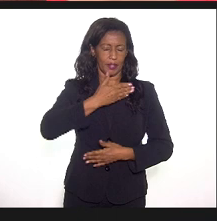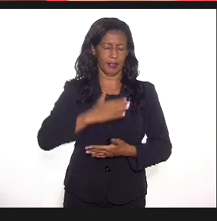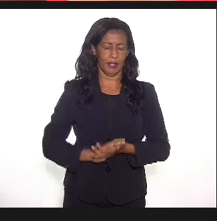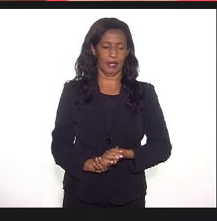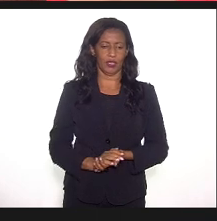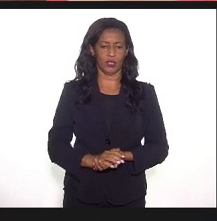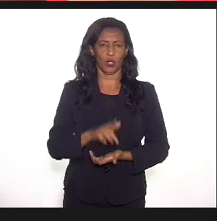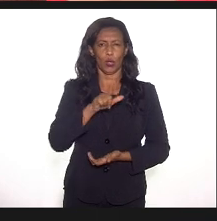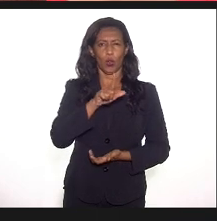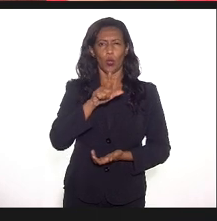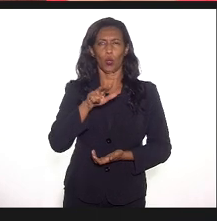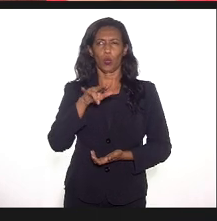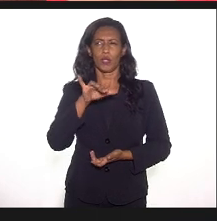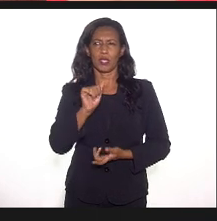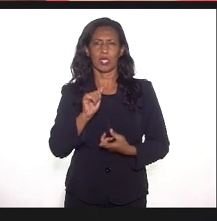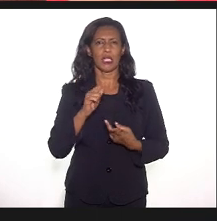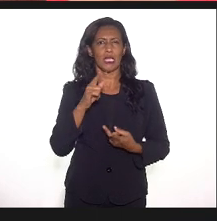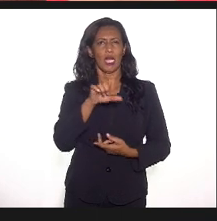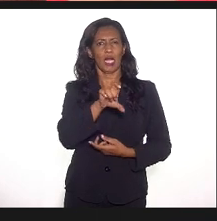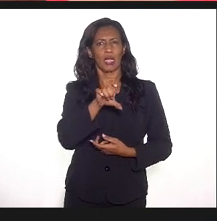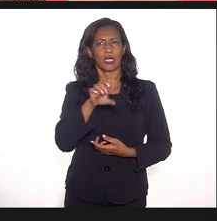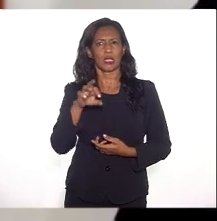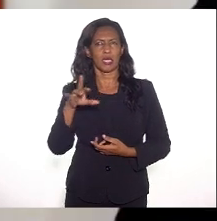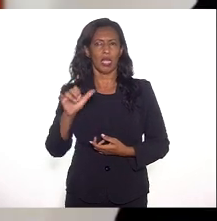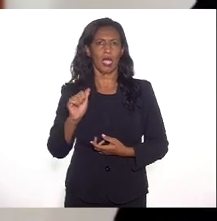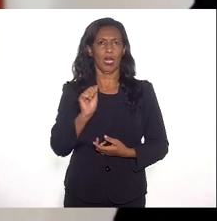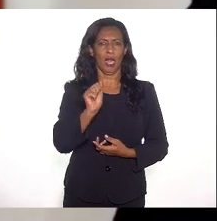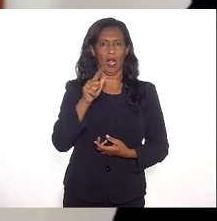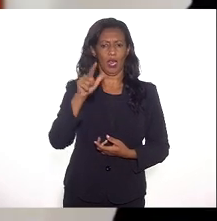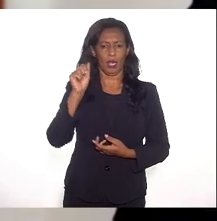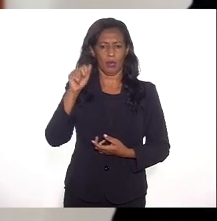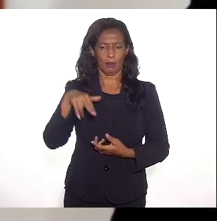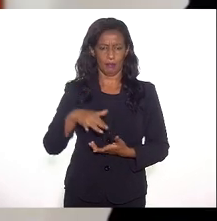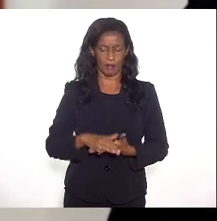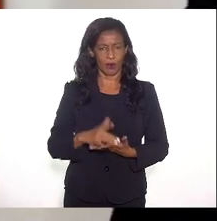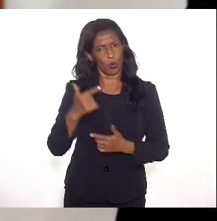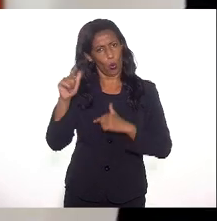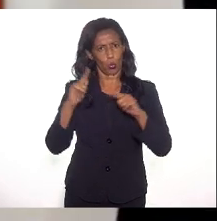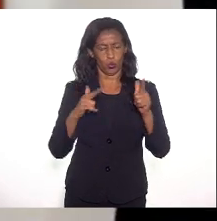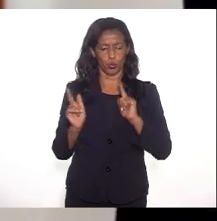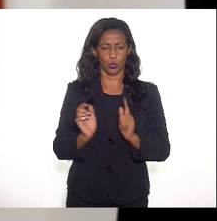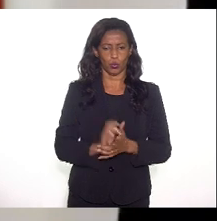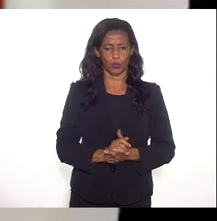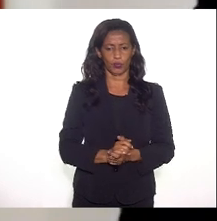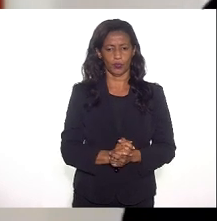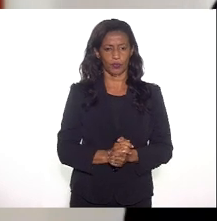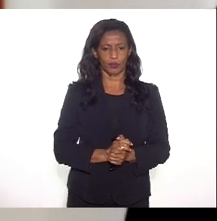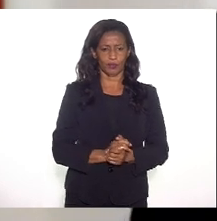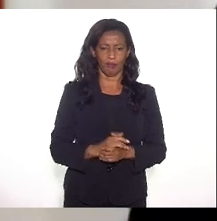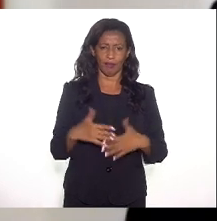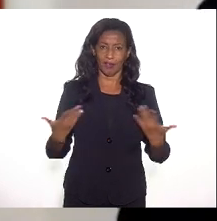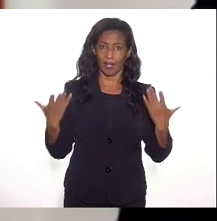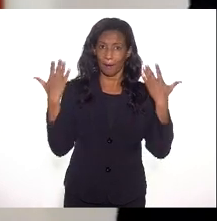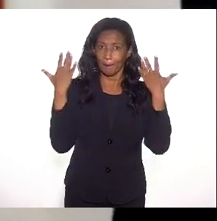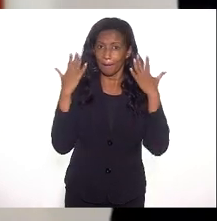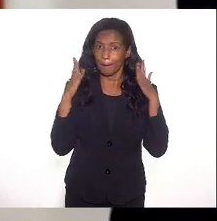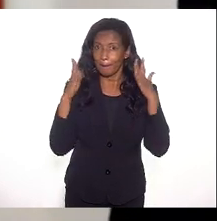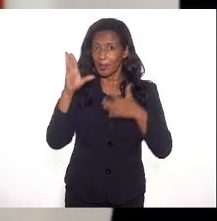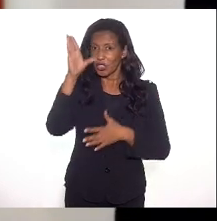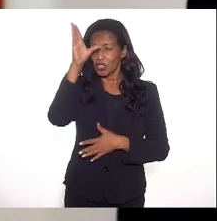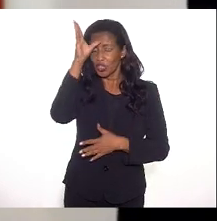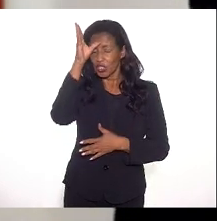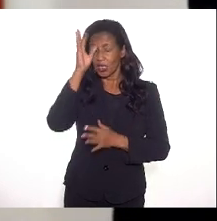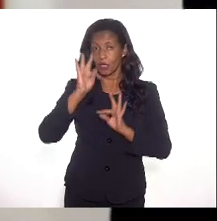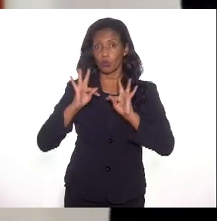a Lucinha, a Célia e a Lana, entre outras e outros. Então, quem está de parabéns, tia, somos